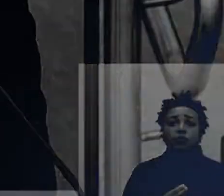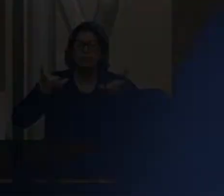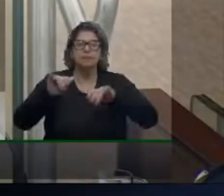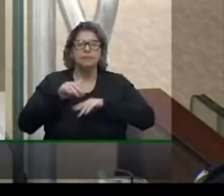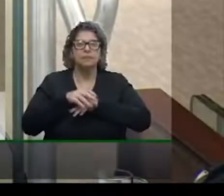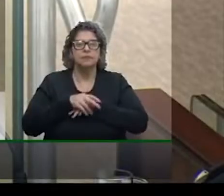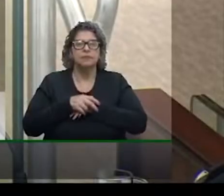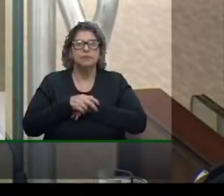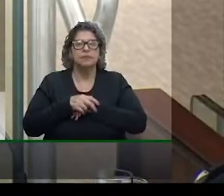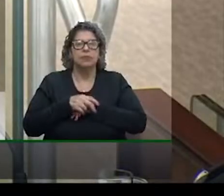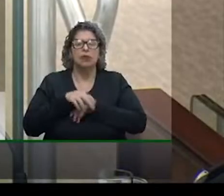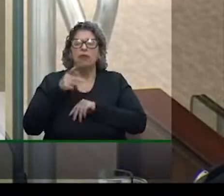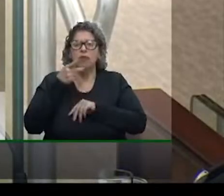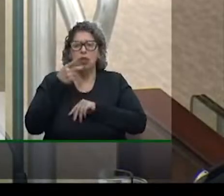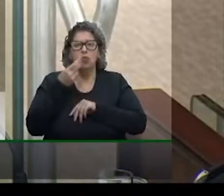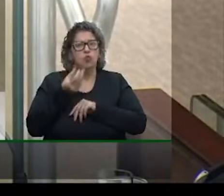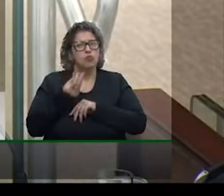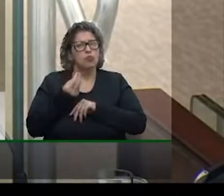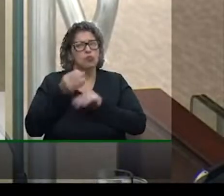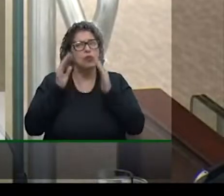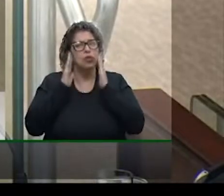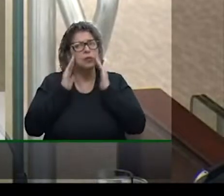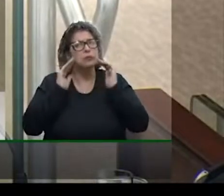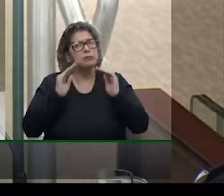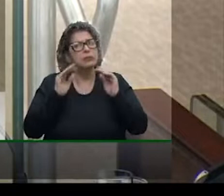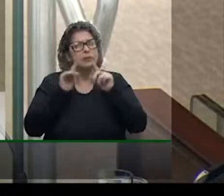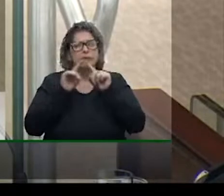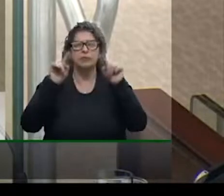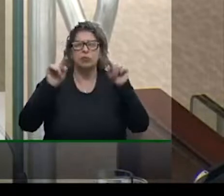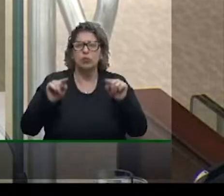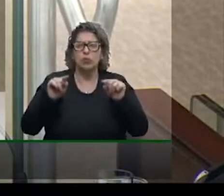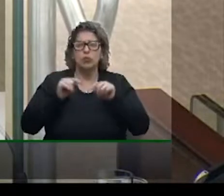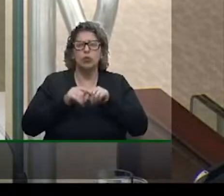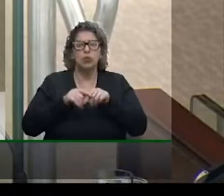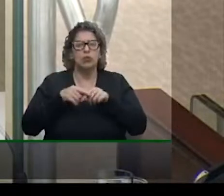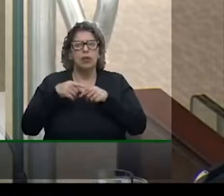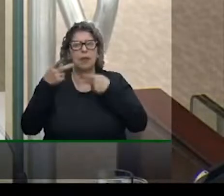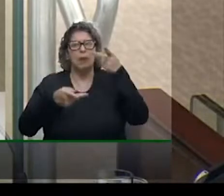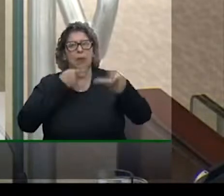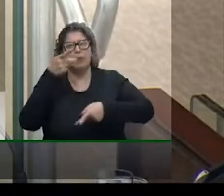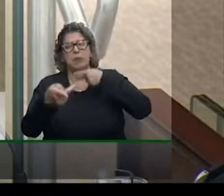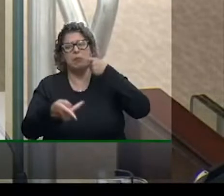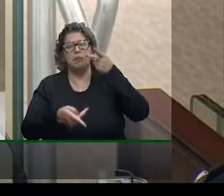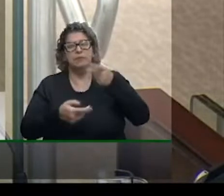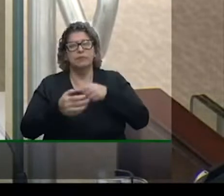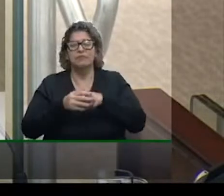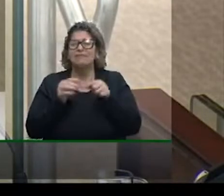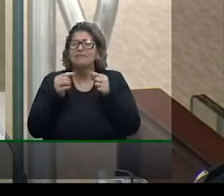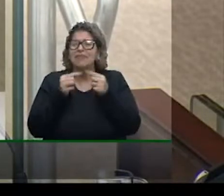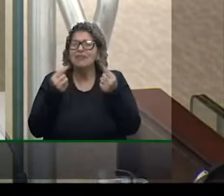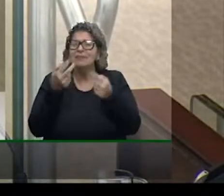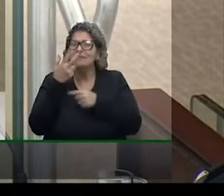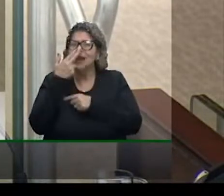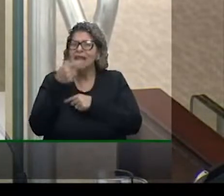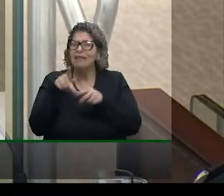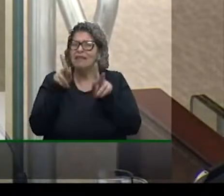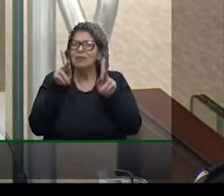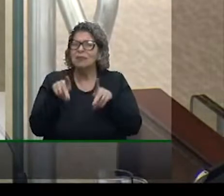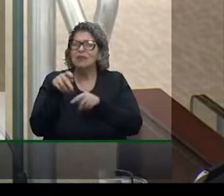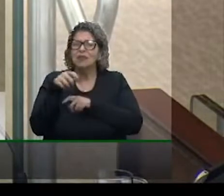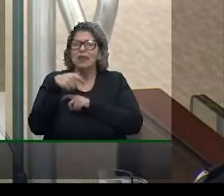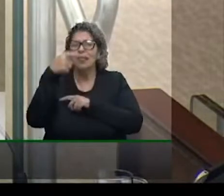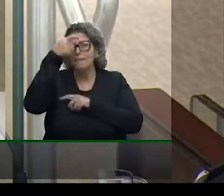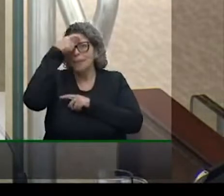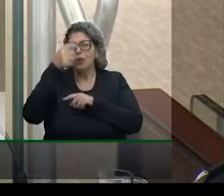muito maior. Se falou bastante aqui sobre respeito ao servidor, sobre demagogia, mas parece que o pessoal às vezes tem